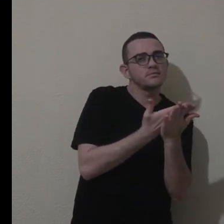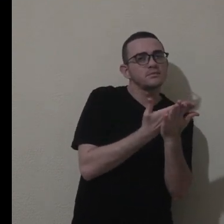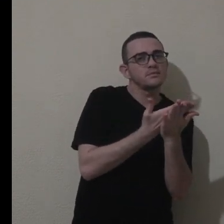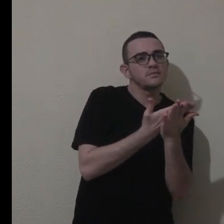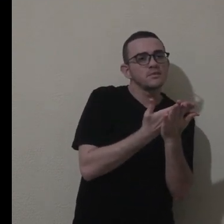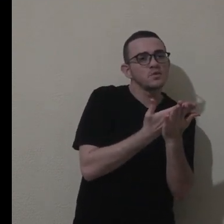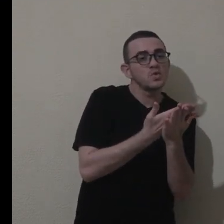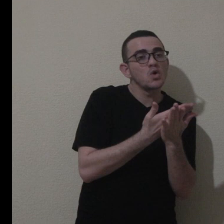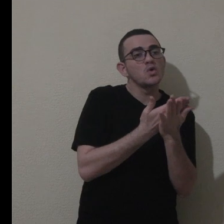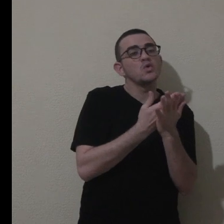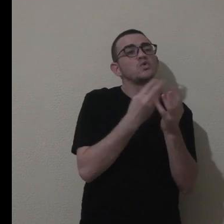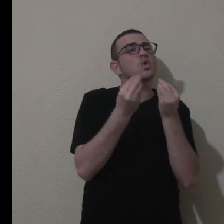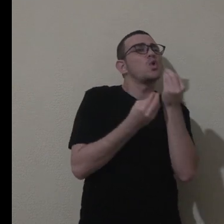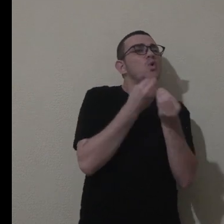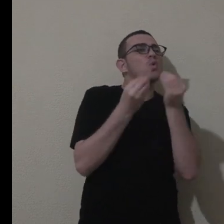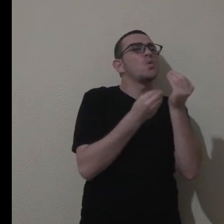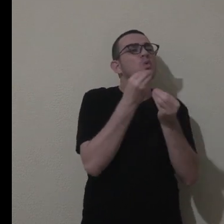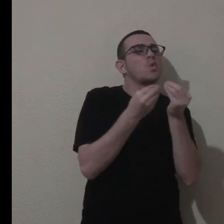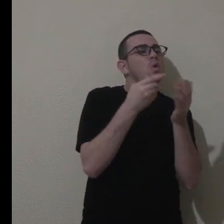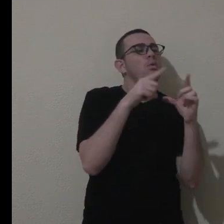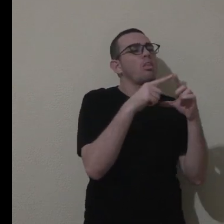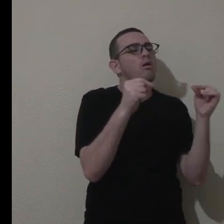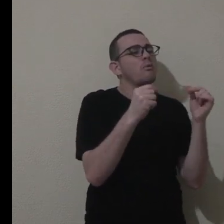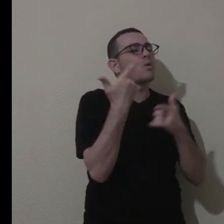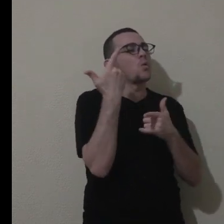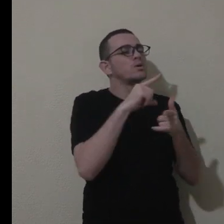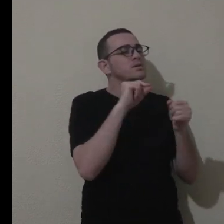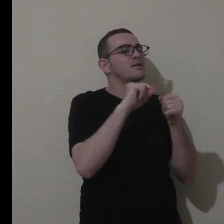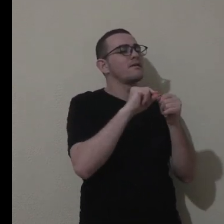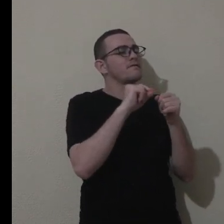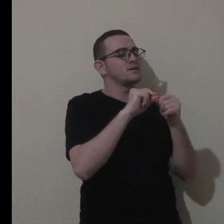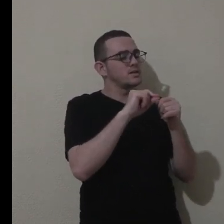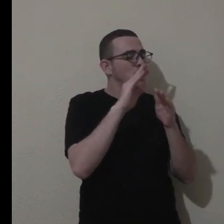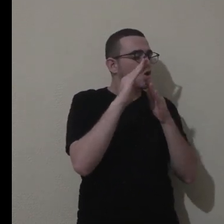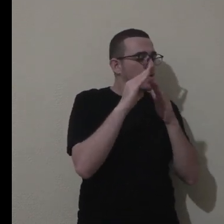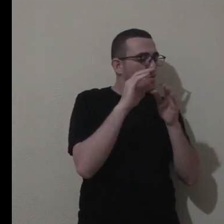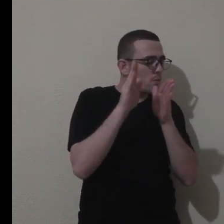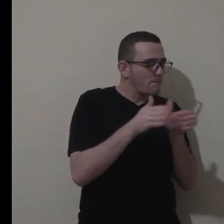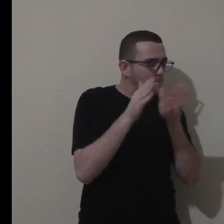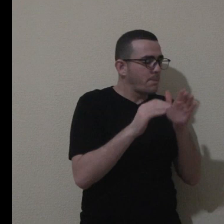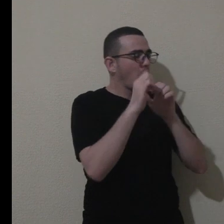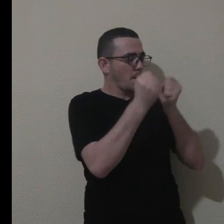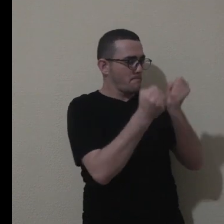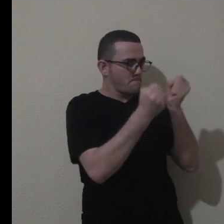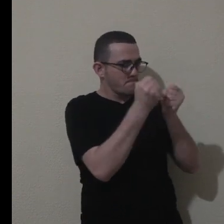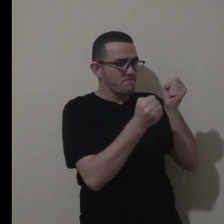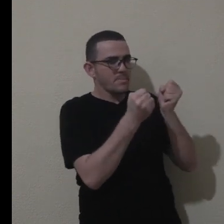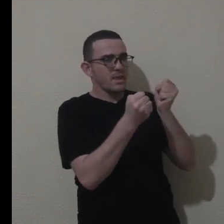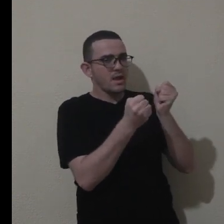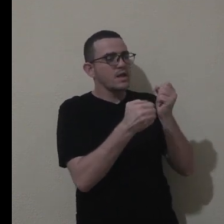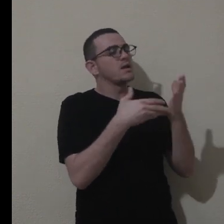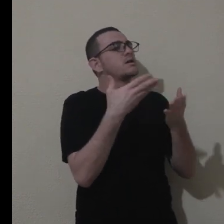estudando o segredo dos japoneses em desbancar a indústria automotiva. E o